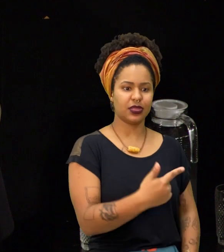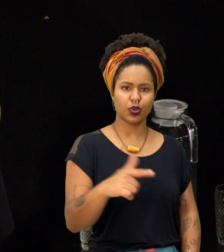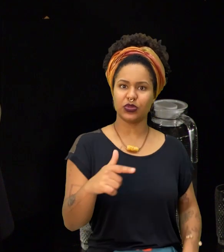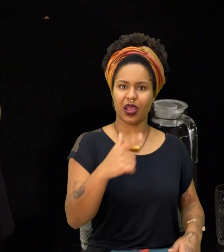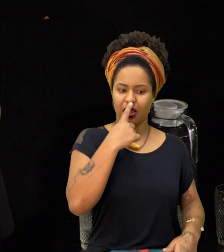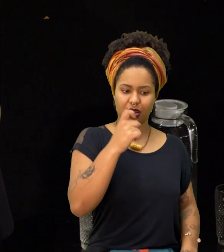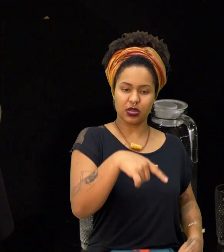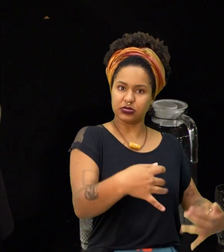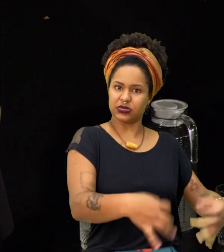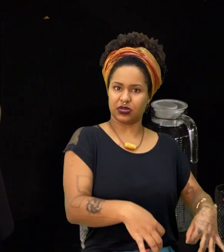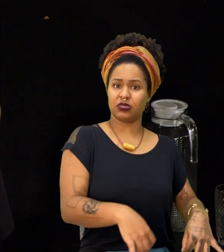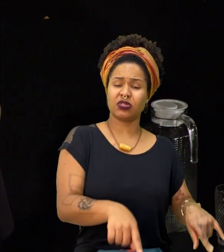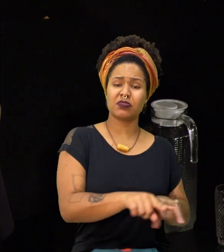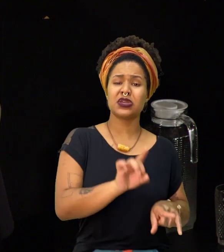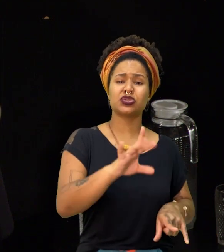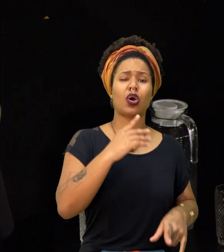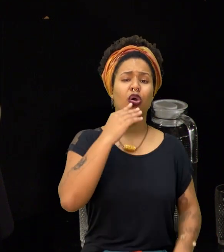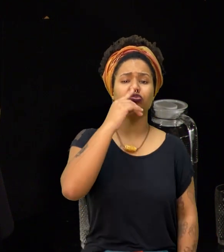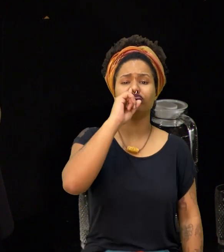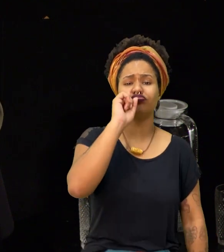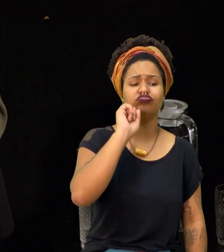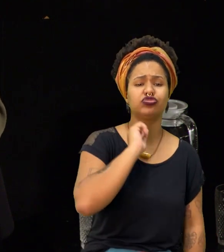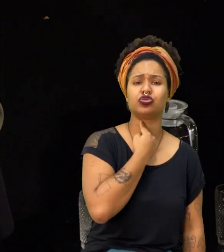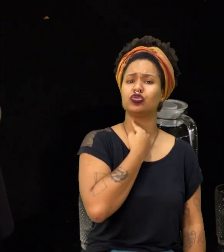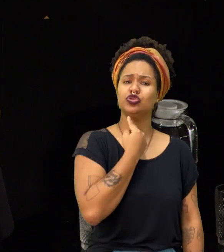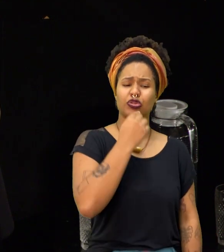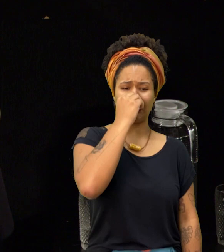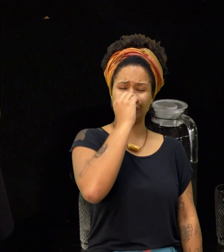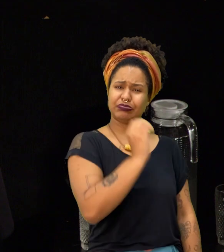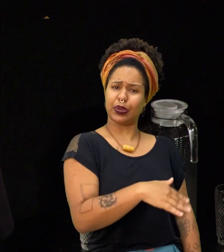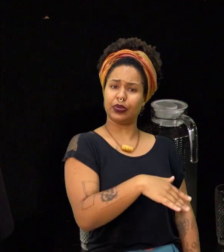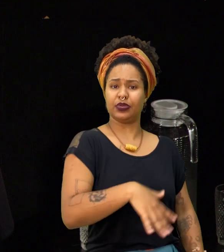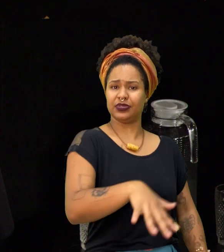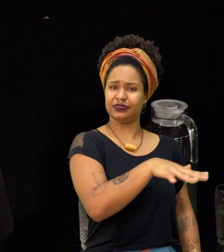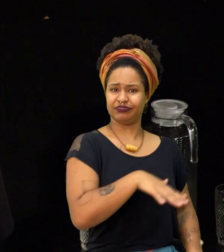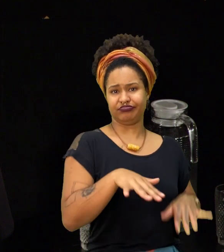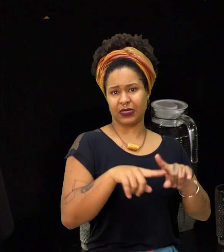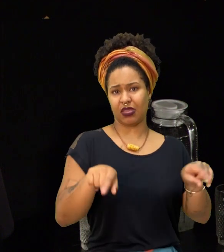que apenas degradam o nosso território, né.